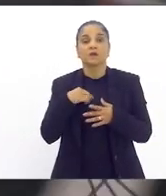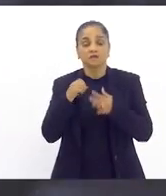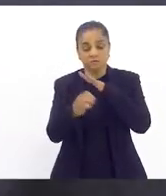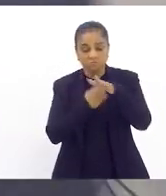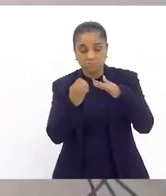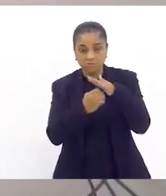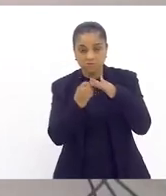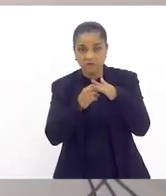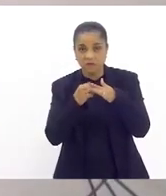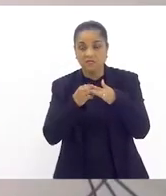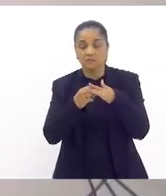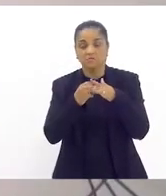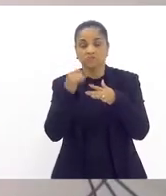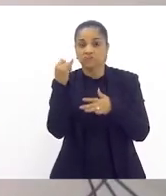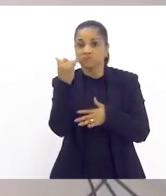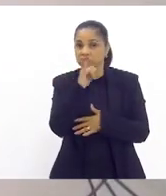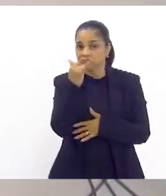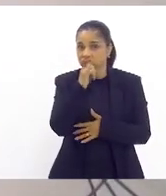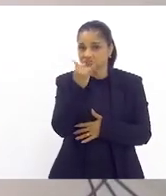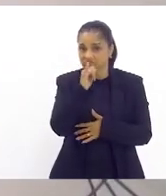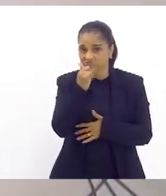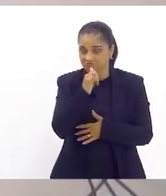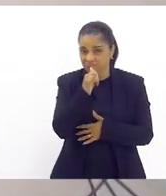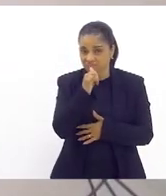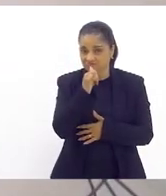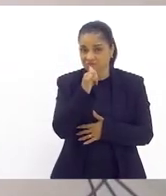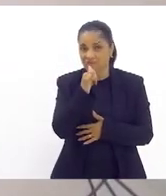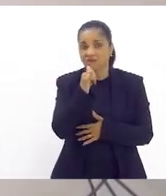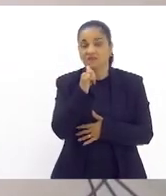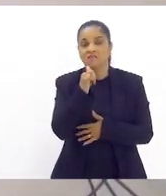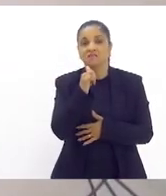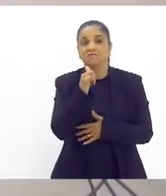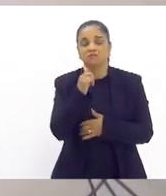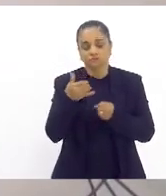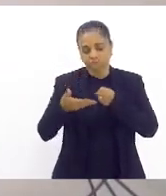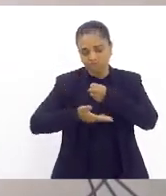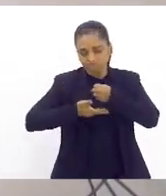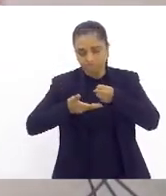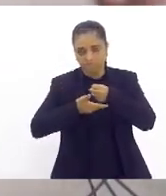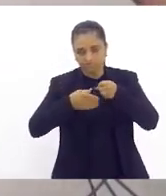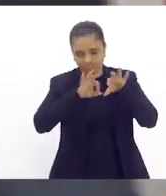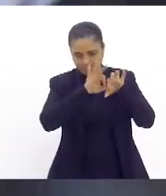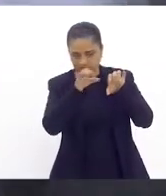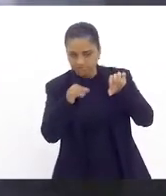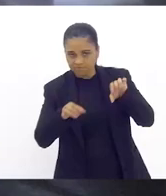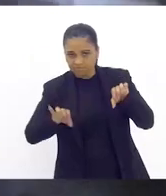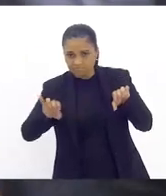de fornecimento de energia elétrica e de saneamento básico pioraram